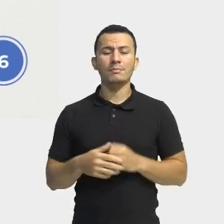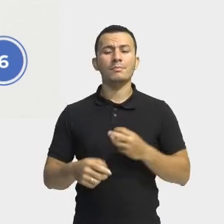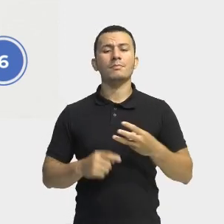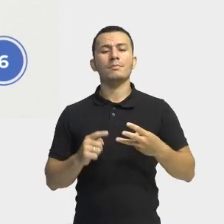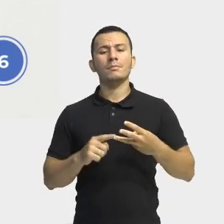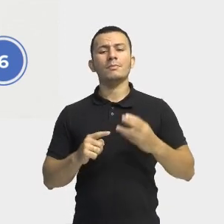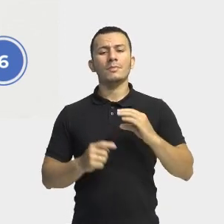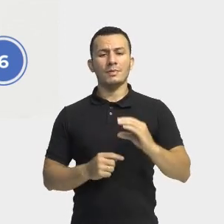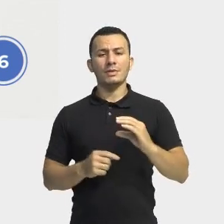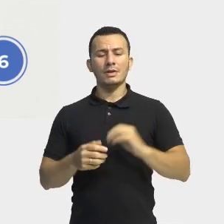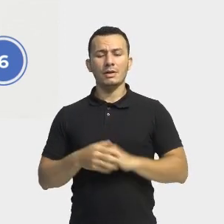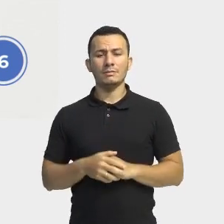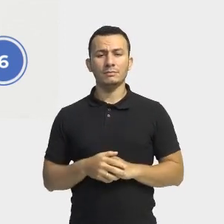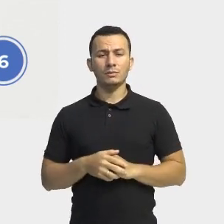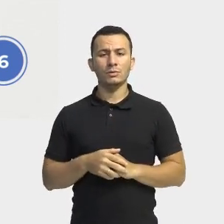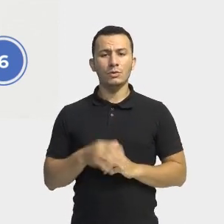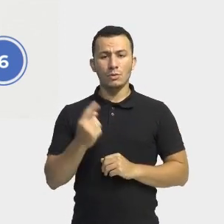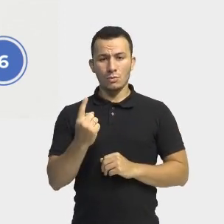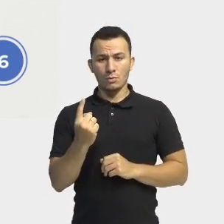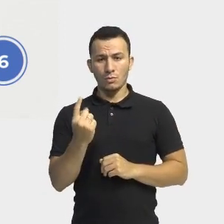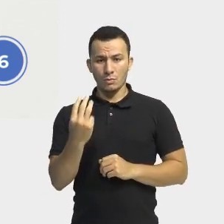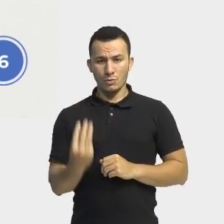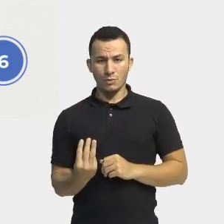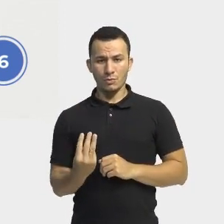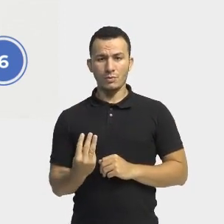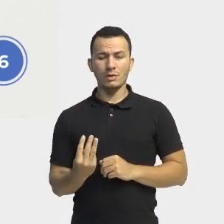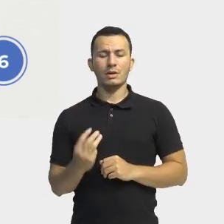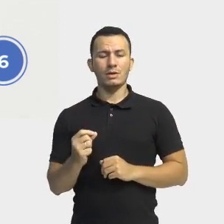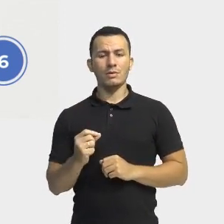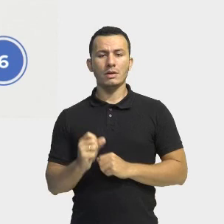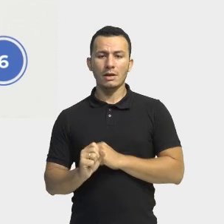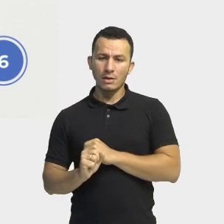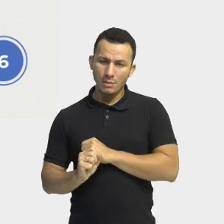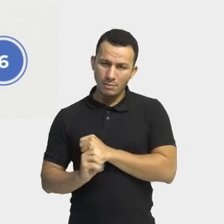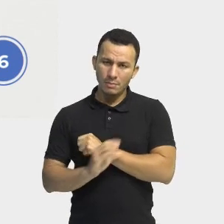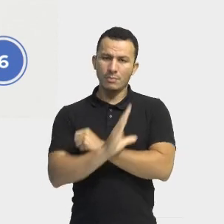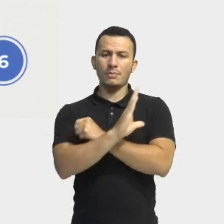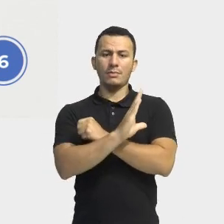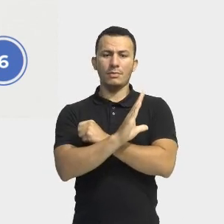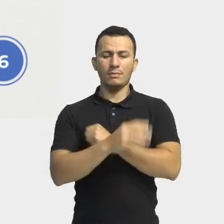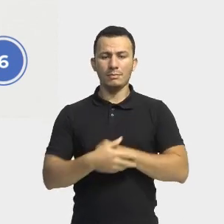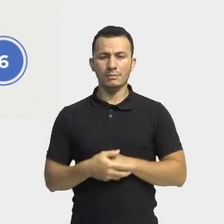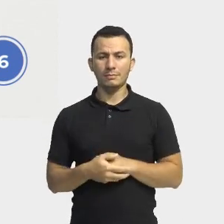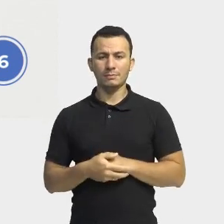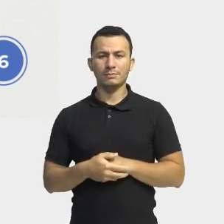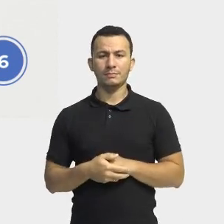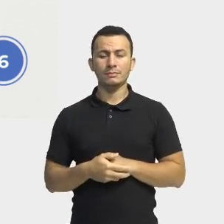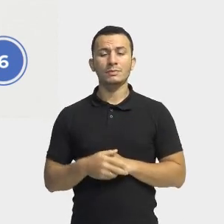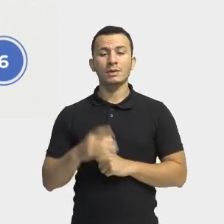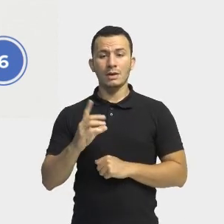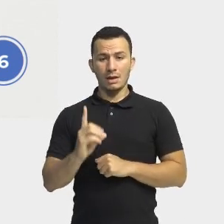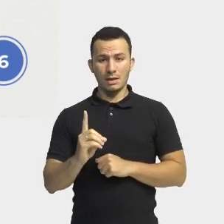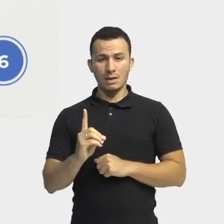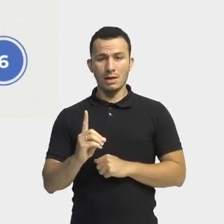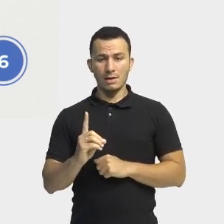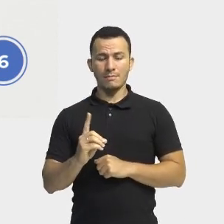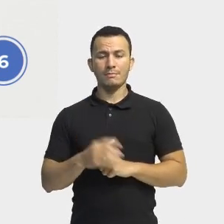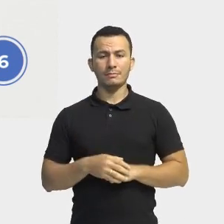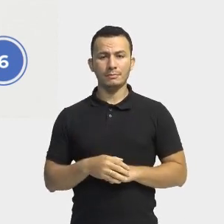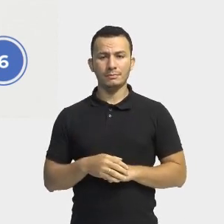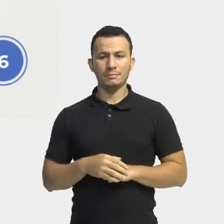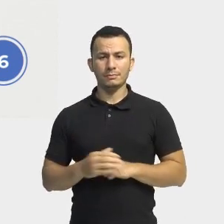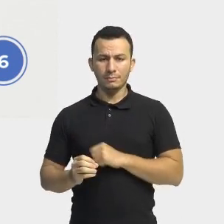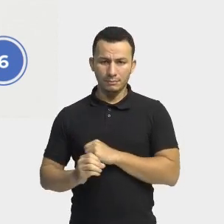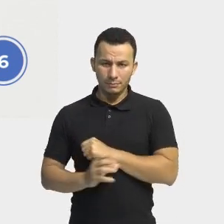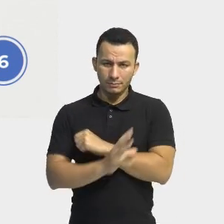o primeiro e o terceiro são exotérmicos. Muito bem. Na letra D, o primeiro é endotérmico. Não.